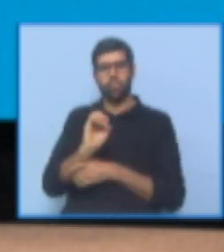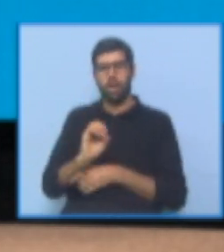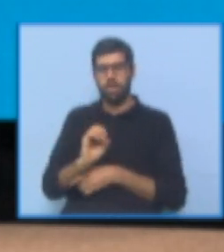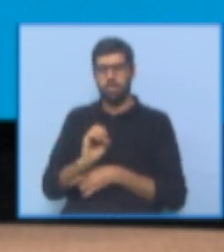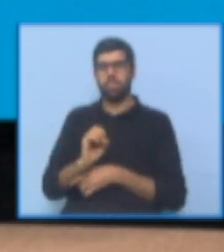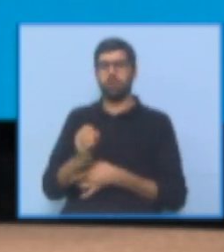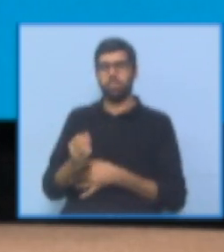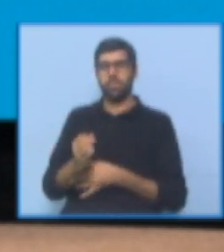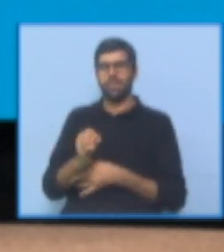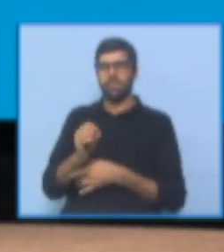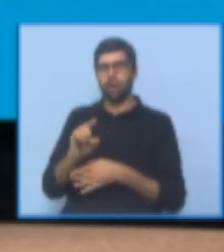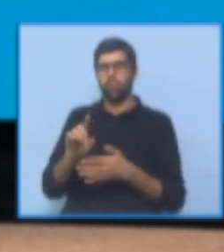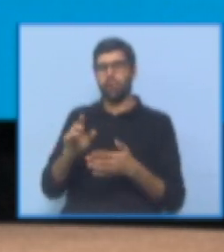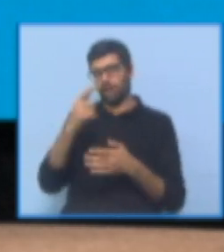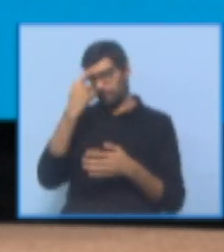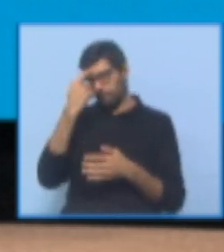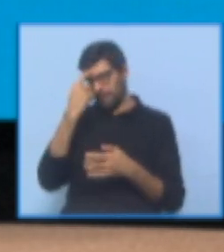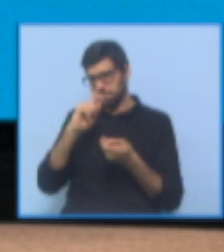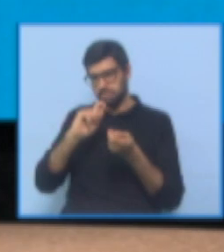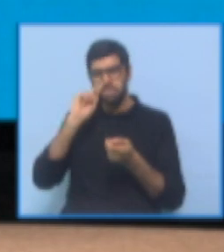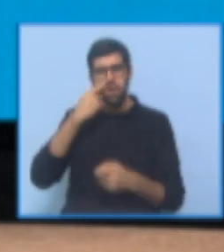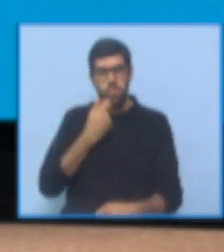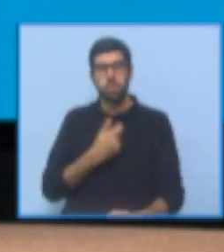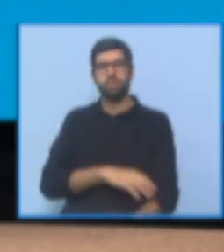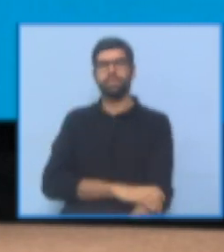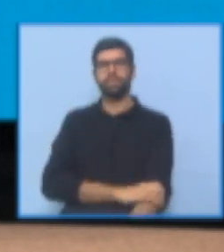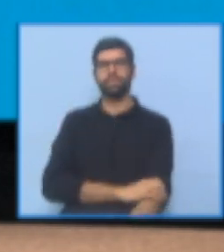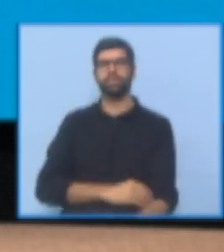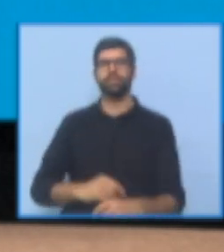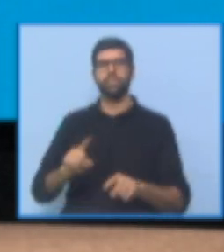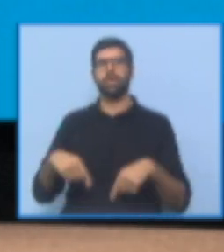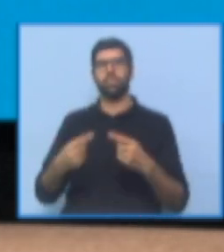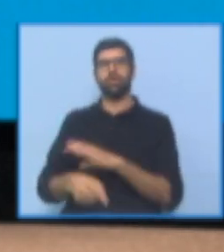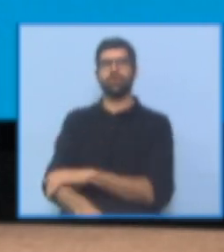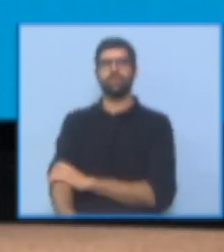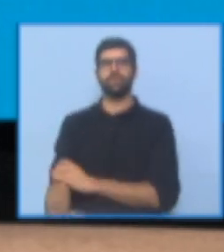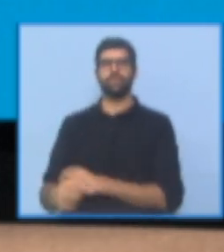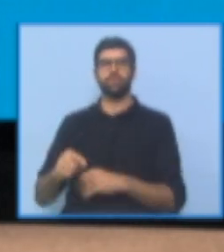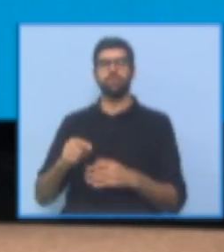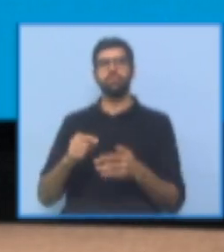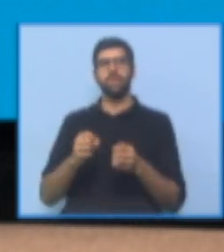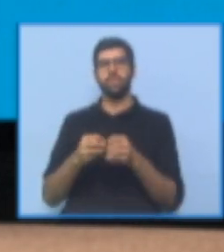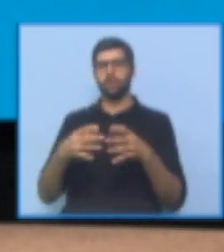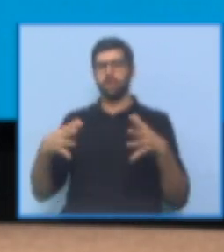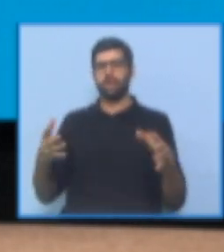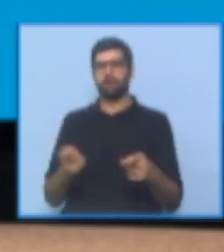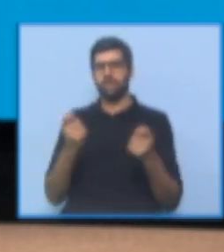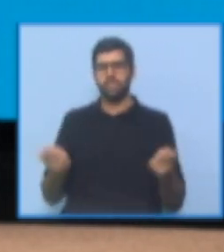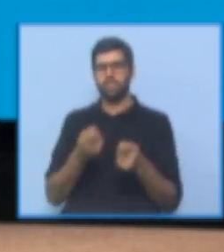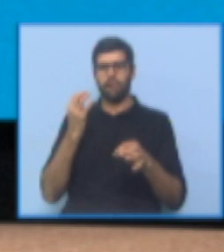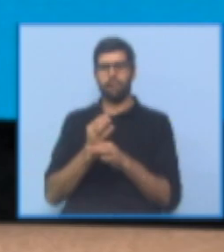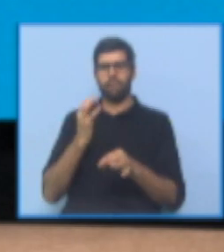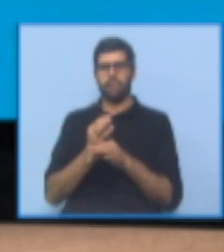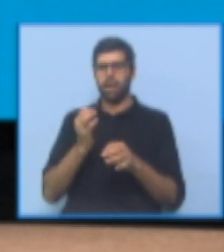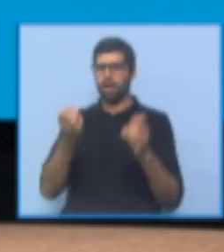que dignifica muito a mente das pessoas. Depois, tem crescido o número de festivais e de festas